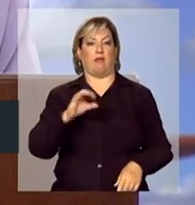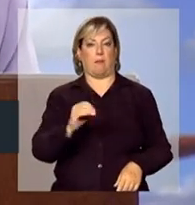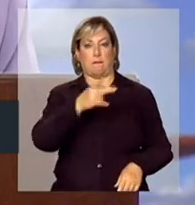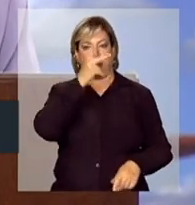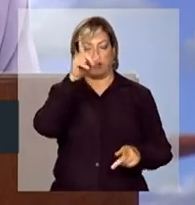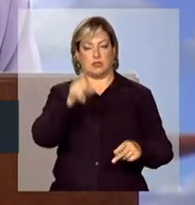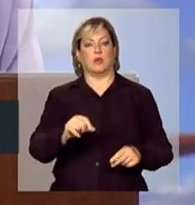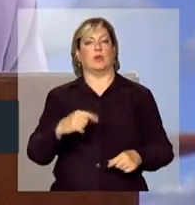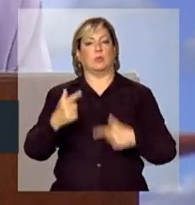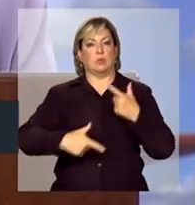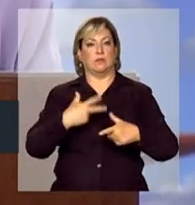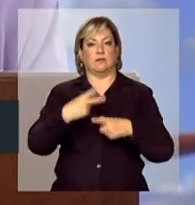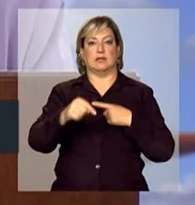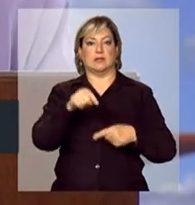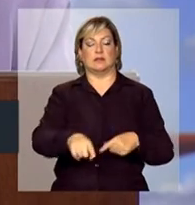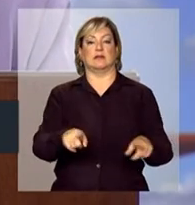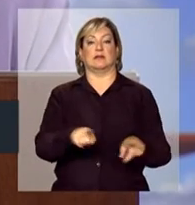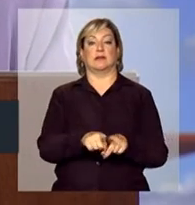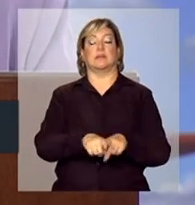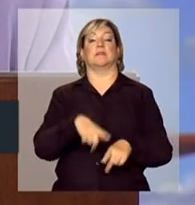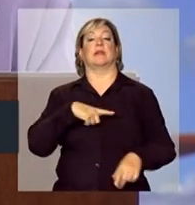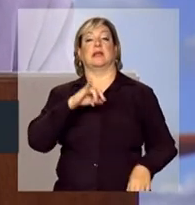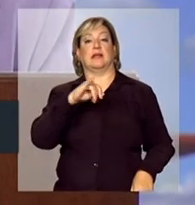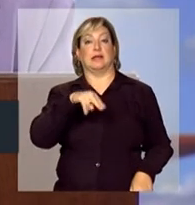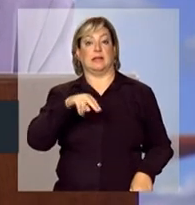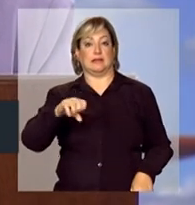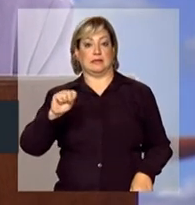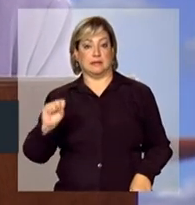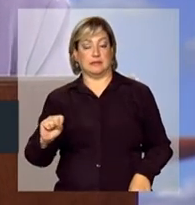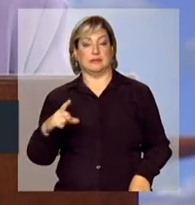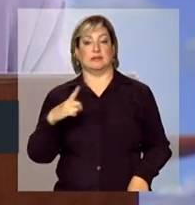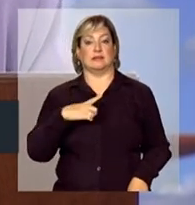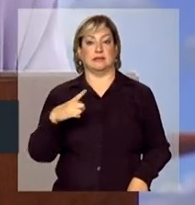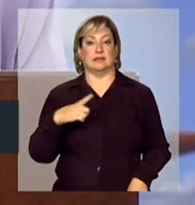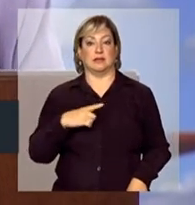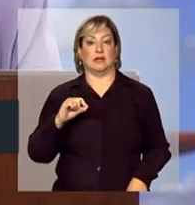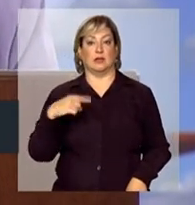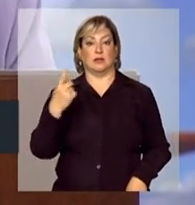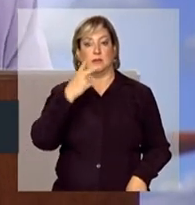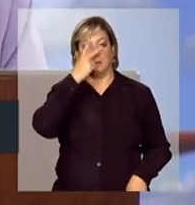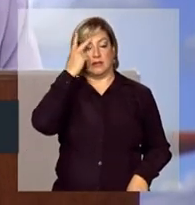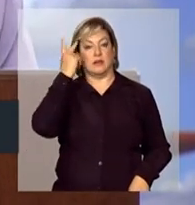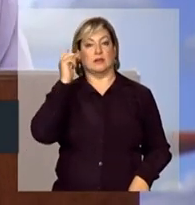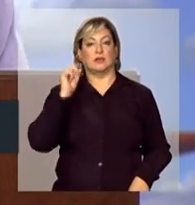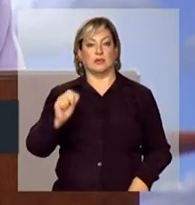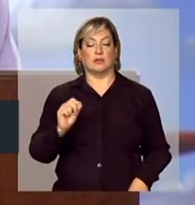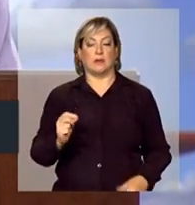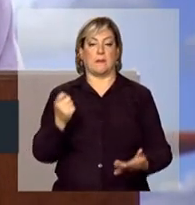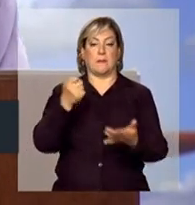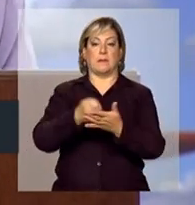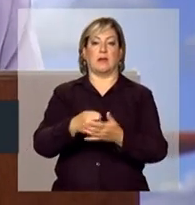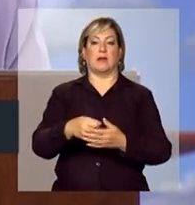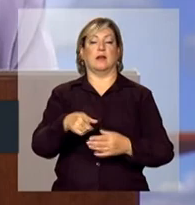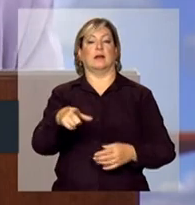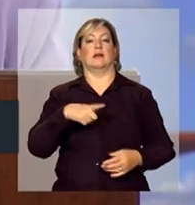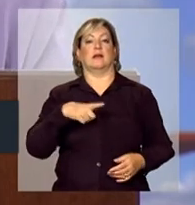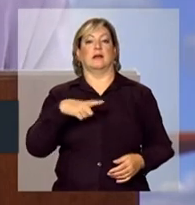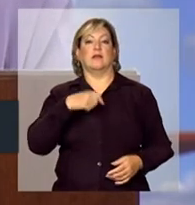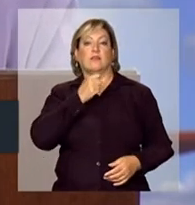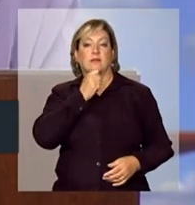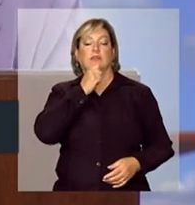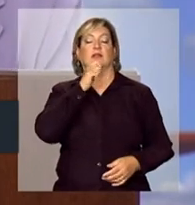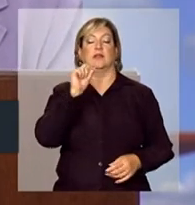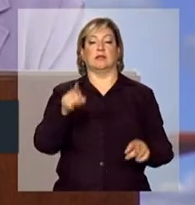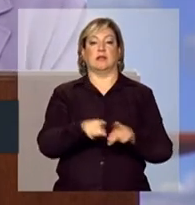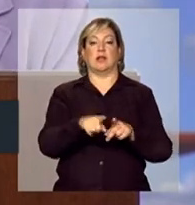INSS pelos agressores das indenizações pagas às vítimas ou